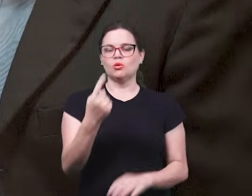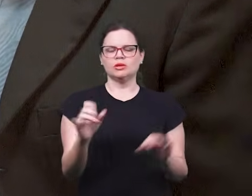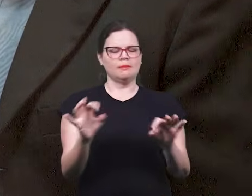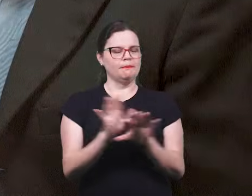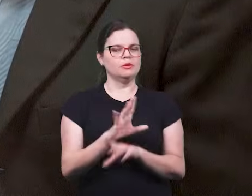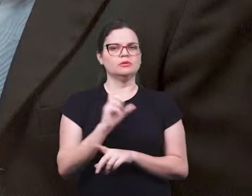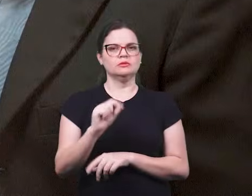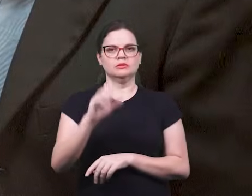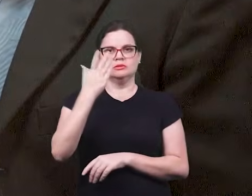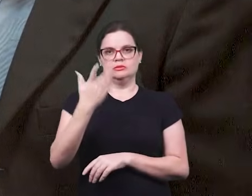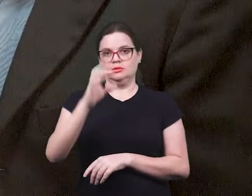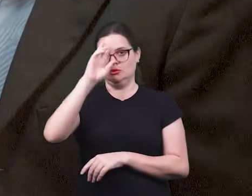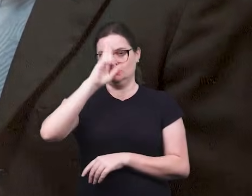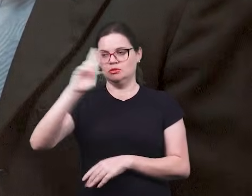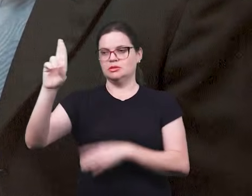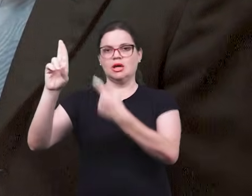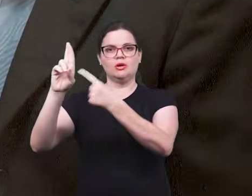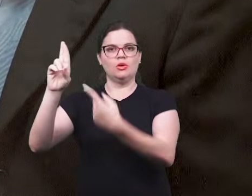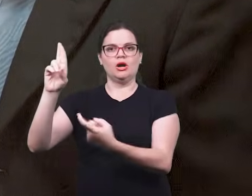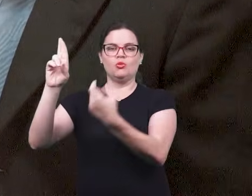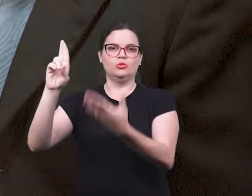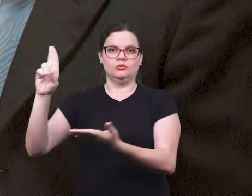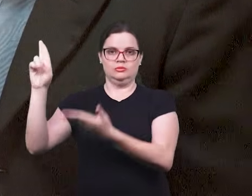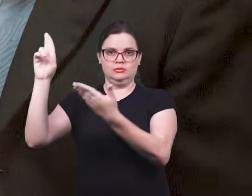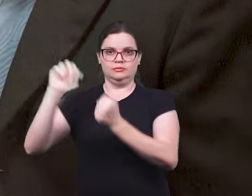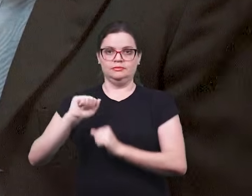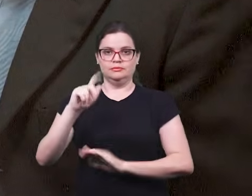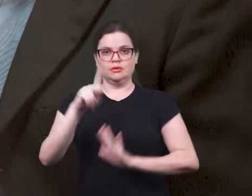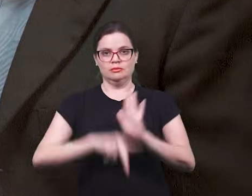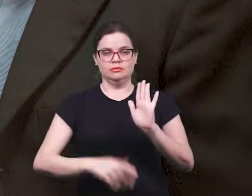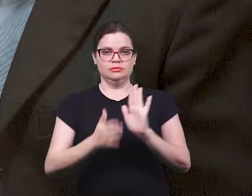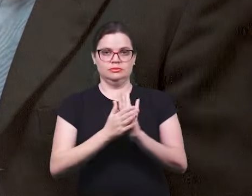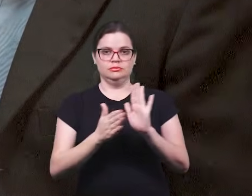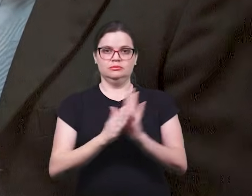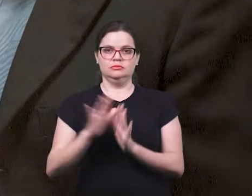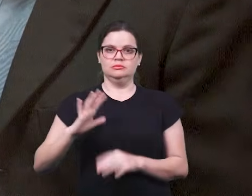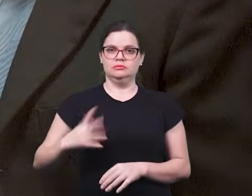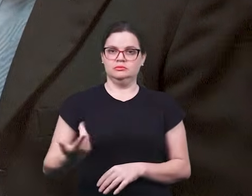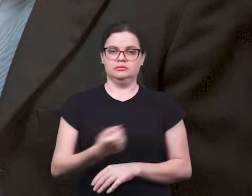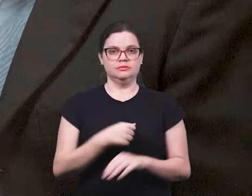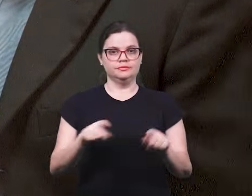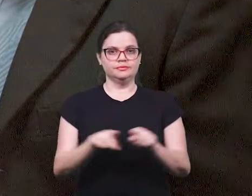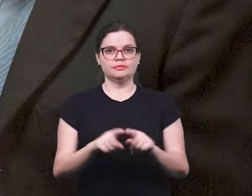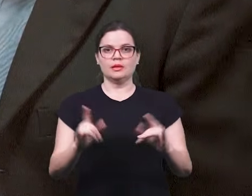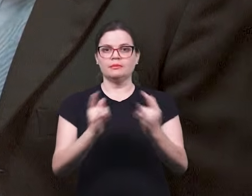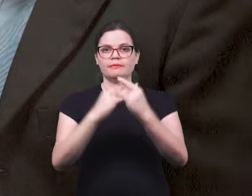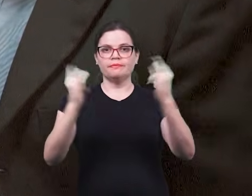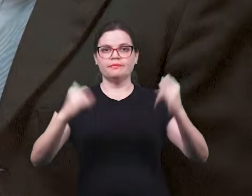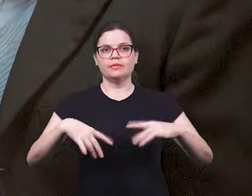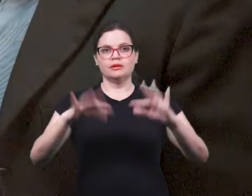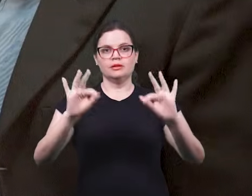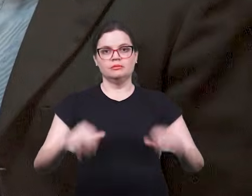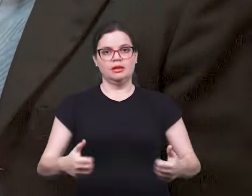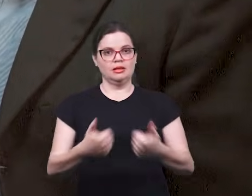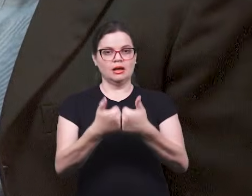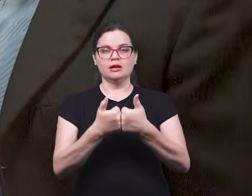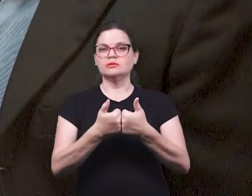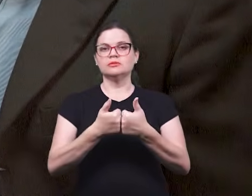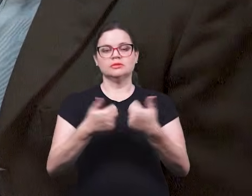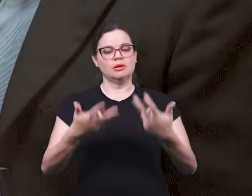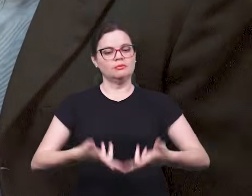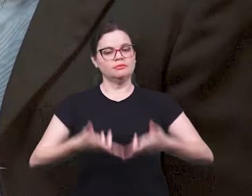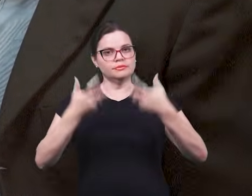de salvação e o tabernáculo, ele revela Jesus. Tudo que você vê no tabernáculo, você enxerga